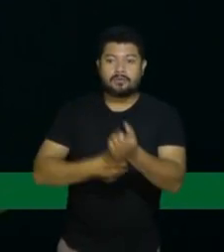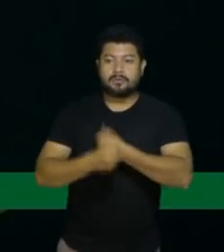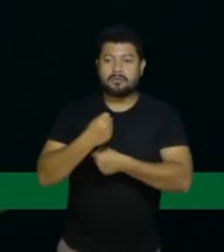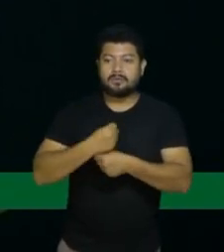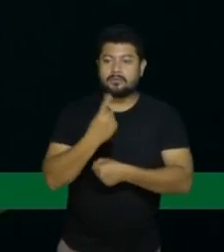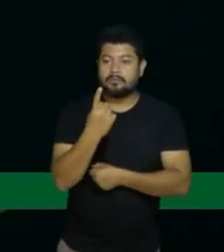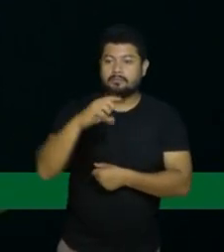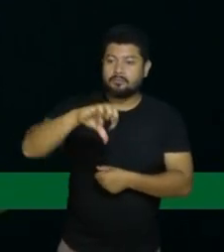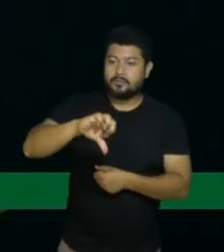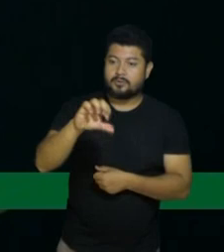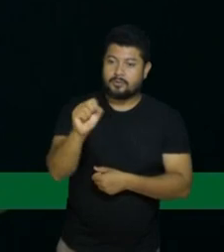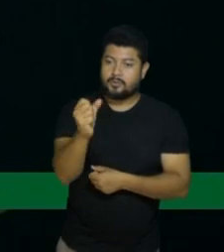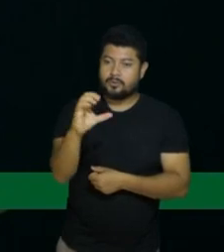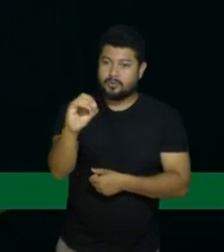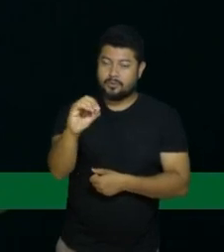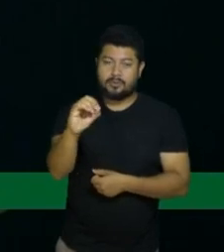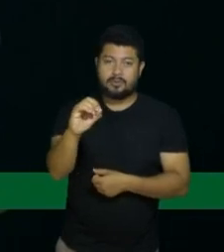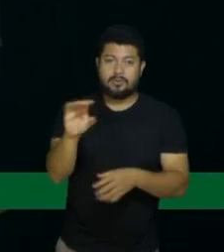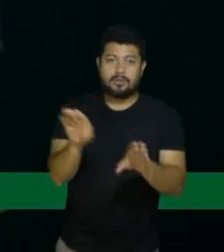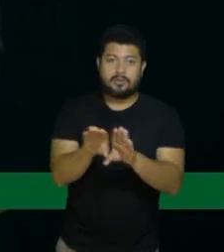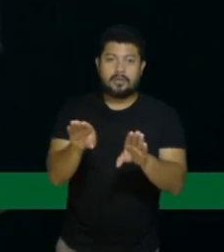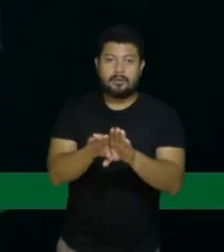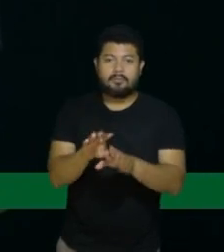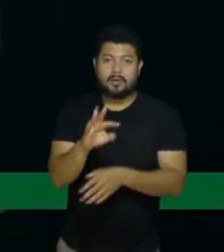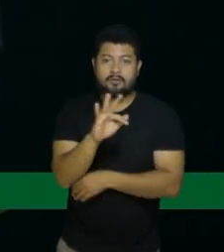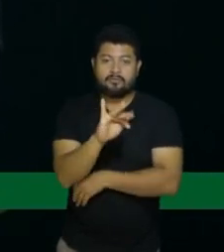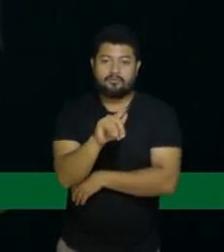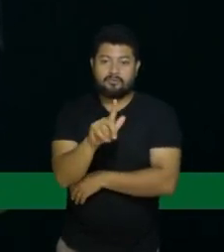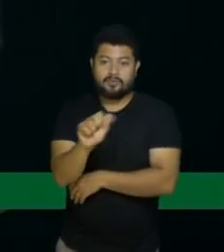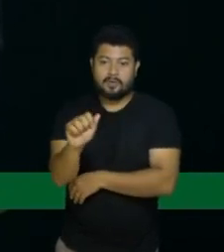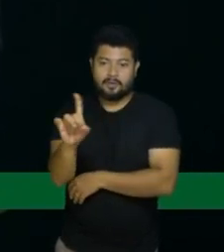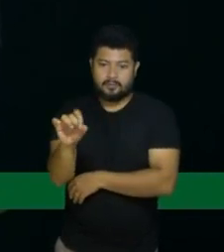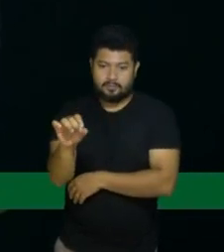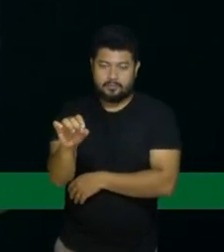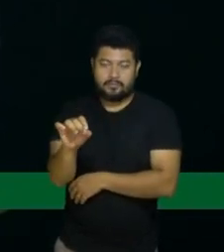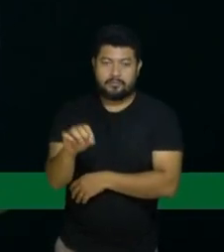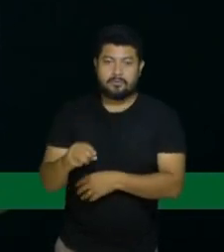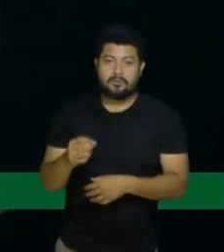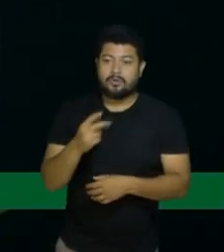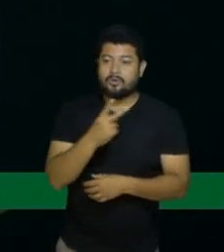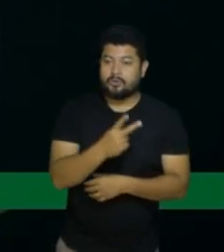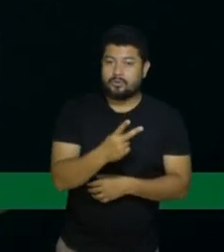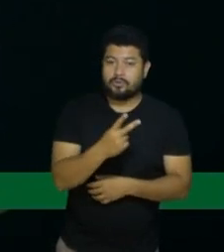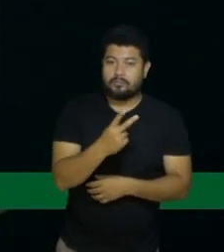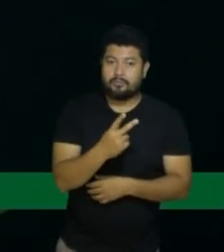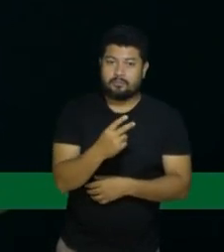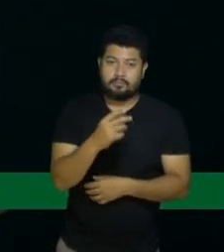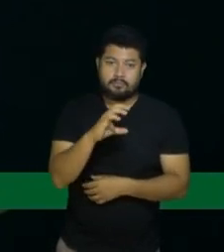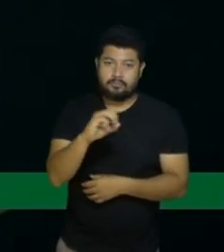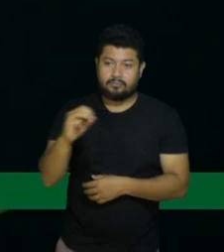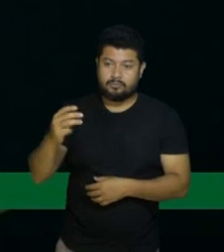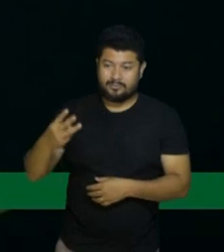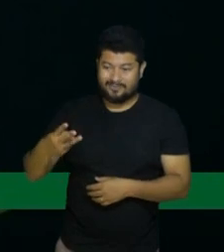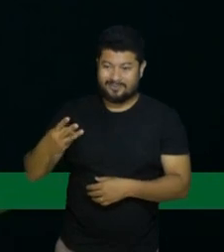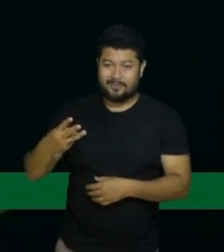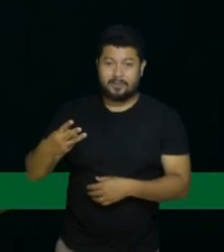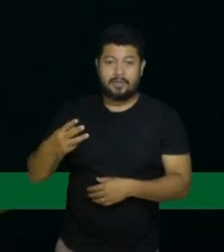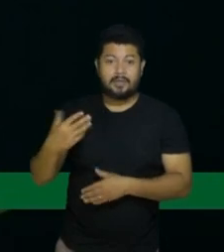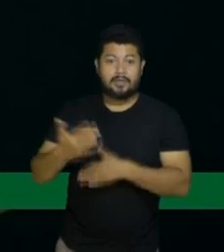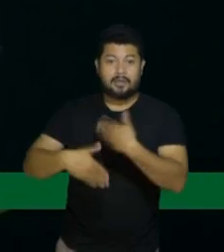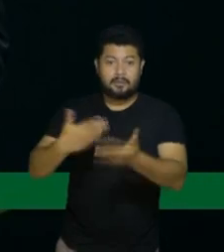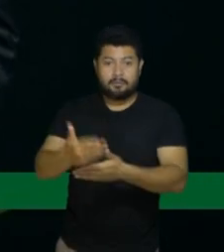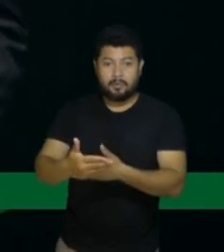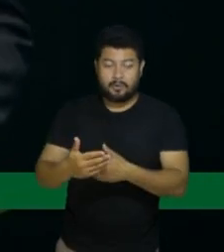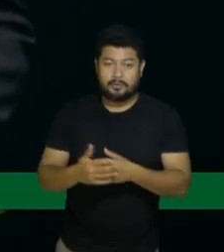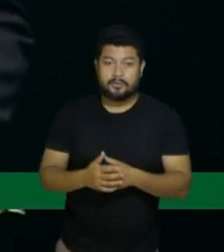fígado em 2003 e o de coração em 2000 estamos ultrapassando a marca de